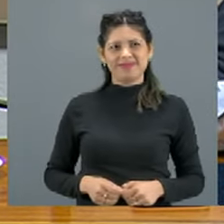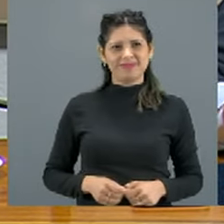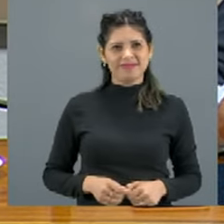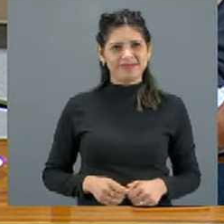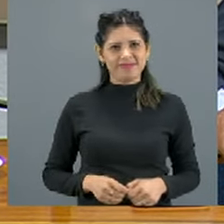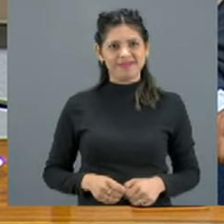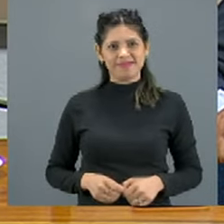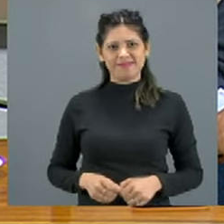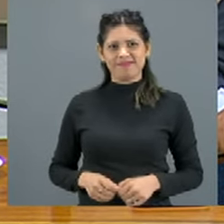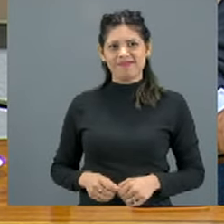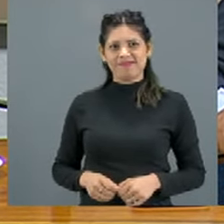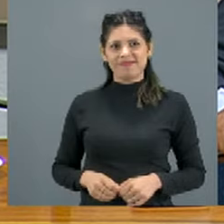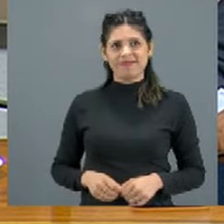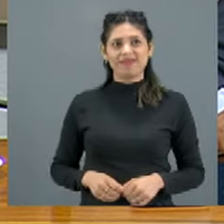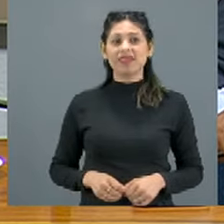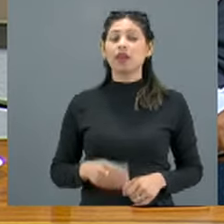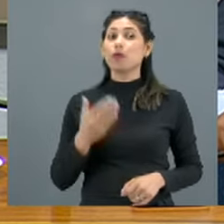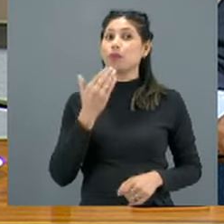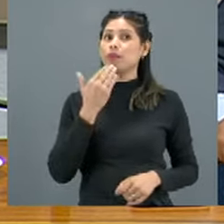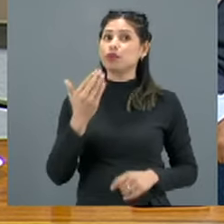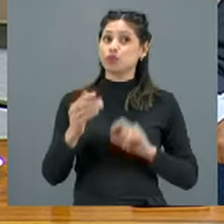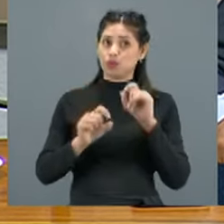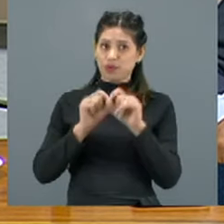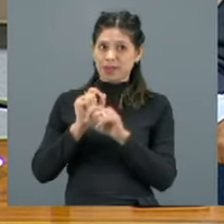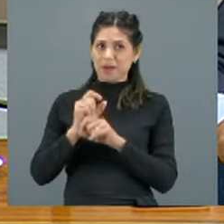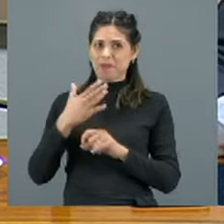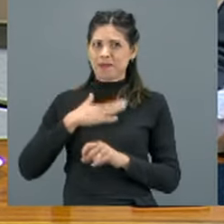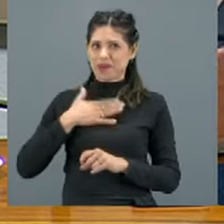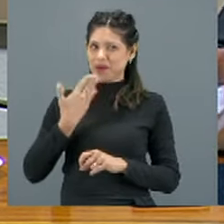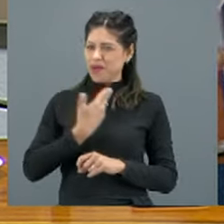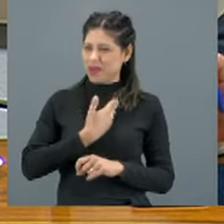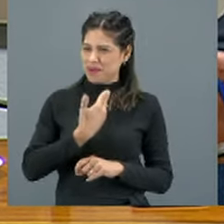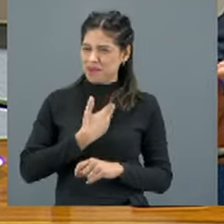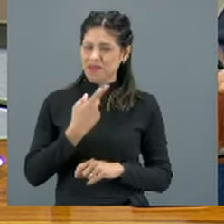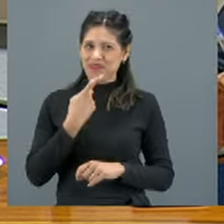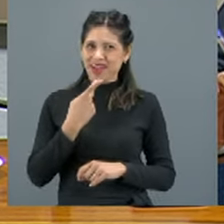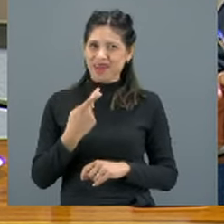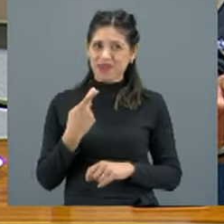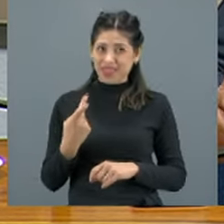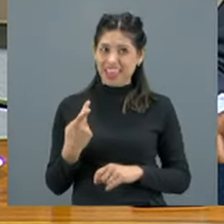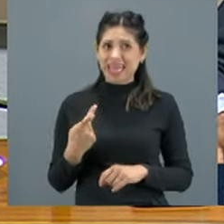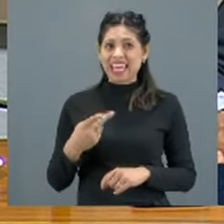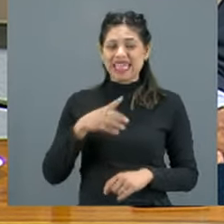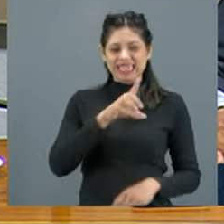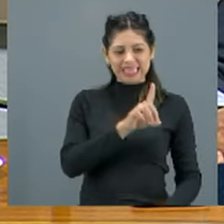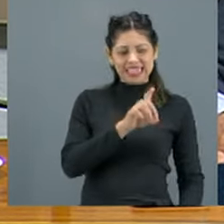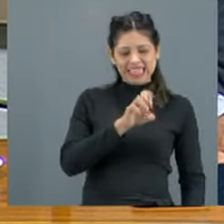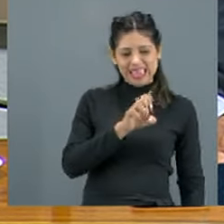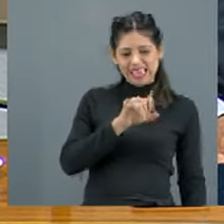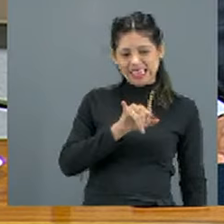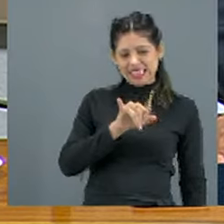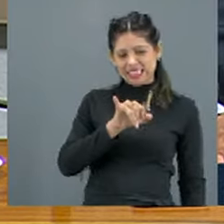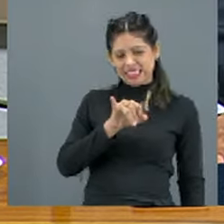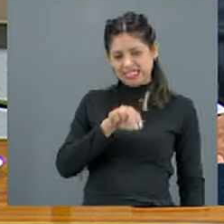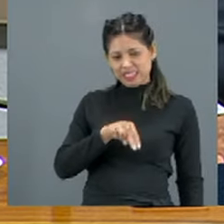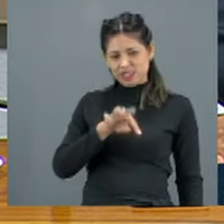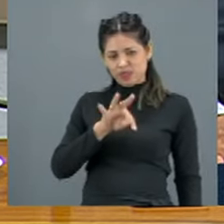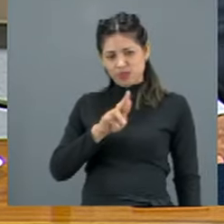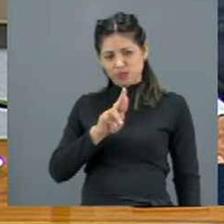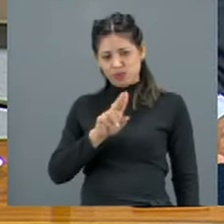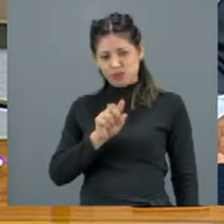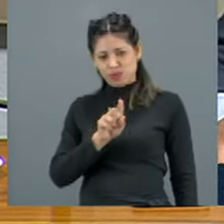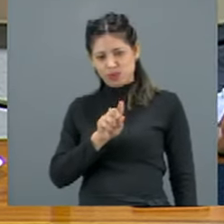meu amigo Antônio escrever, desintrusão. Quer dizer, de uma hora para outra, eles que estão lá há três